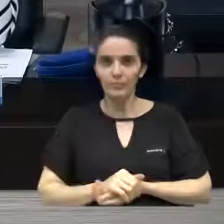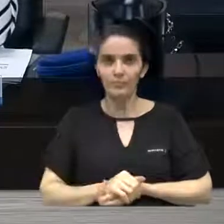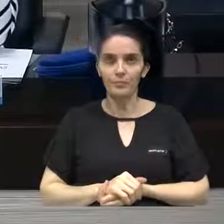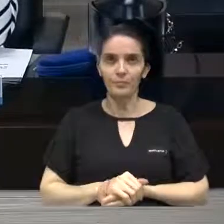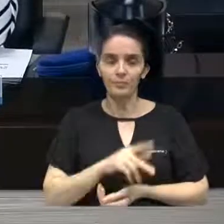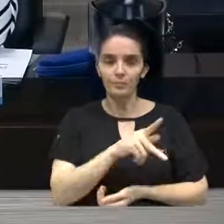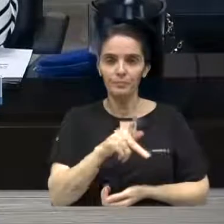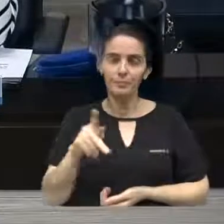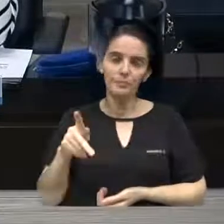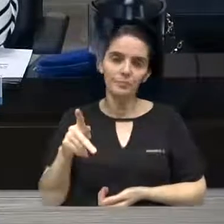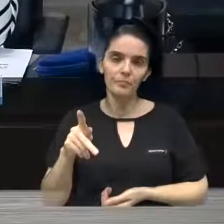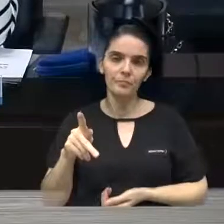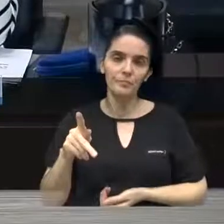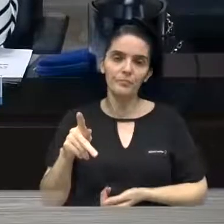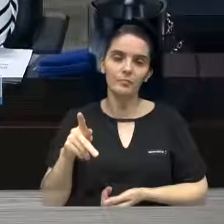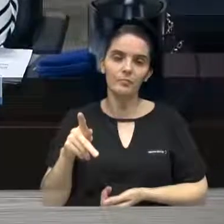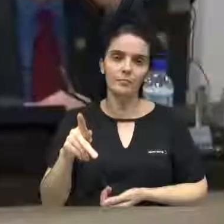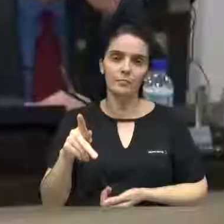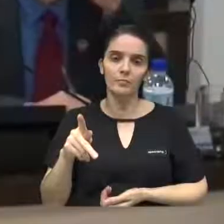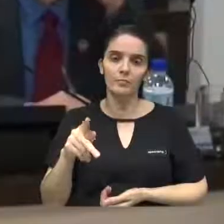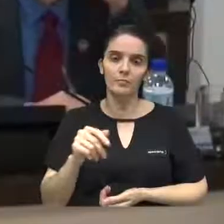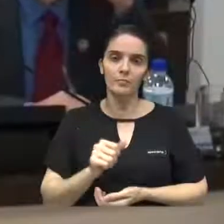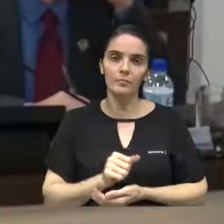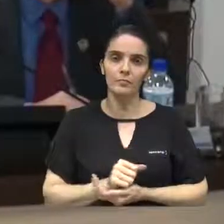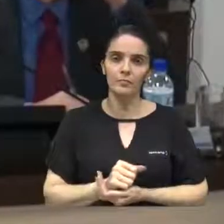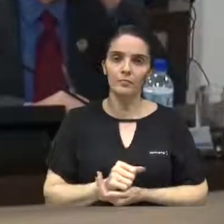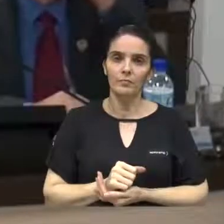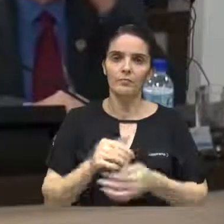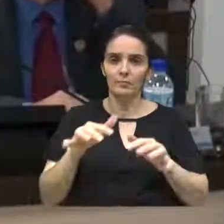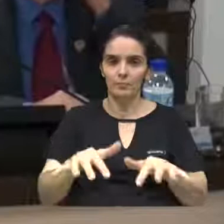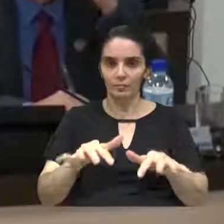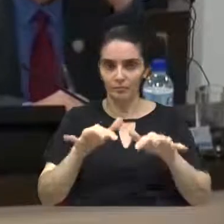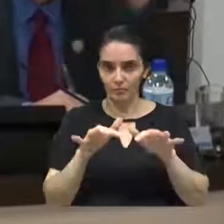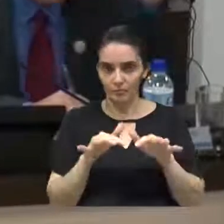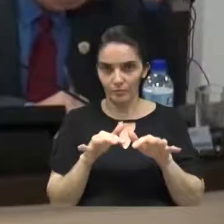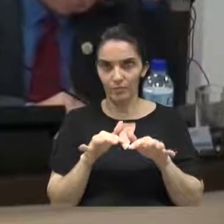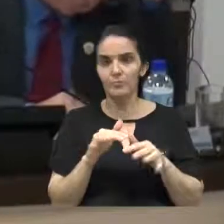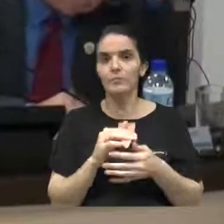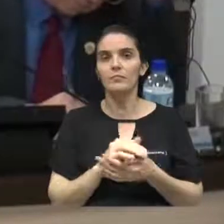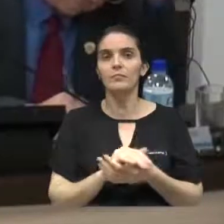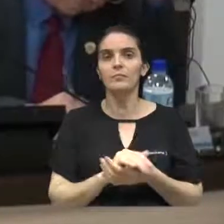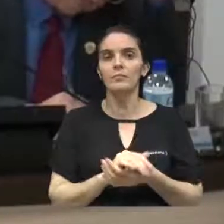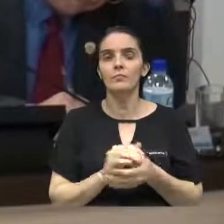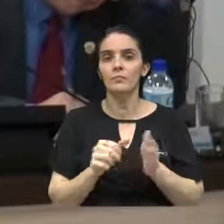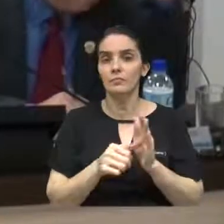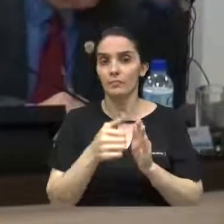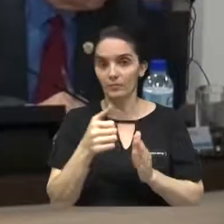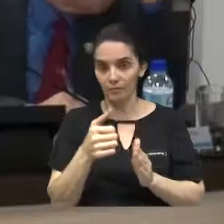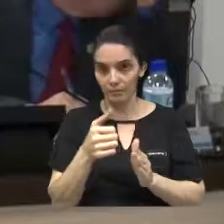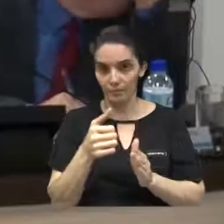Senhor presidente, senhoras, senhores vereadores, público presente, em primeiro lugar,